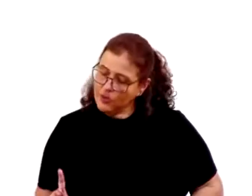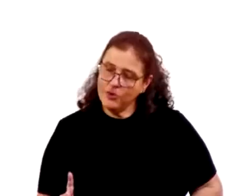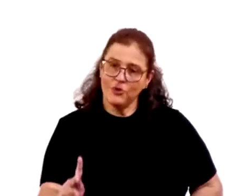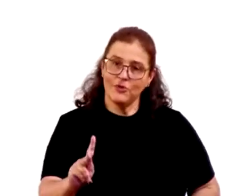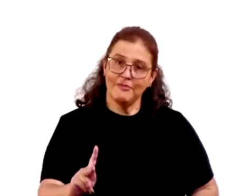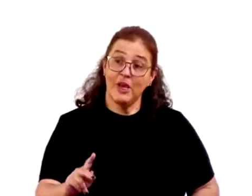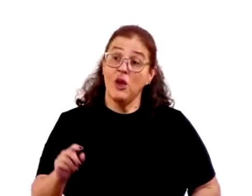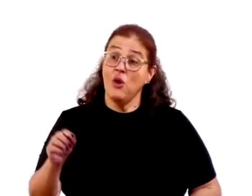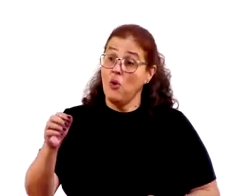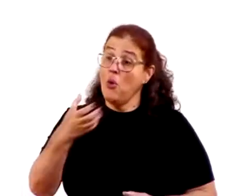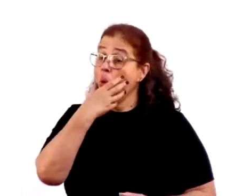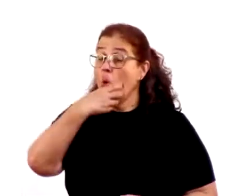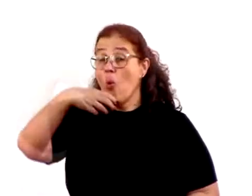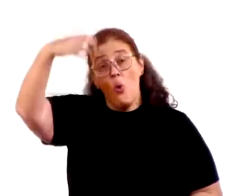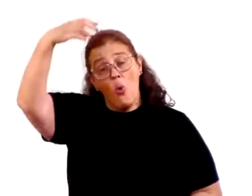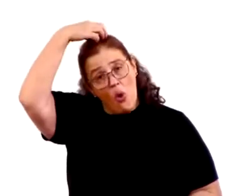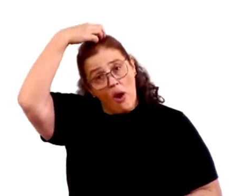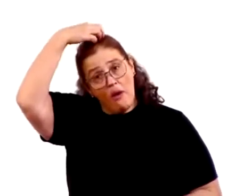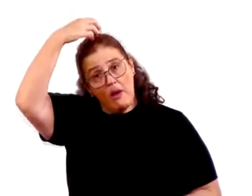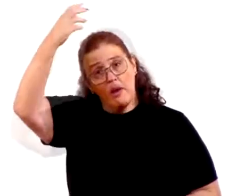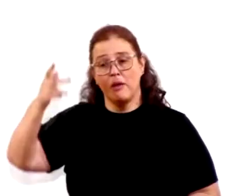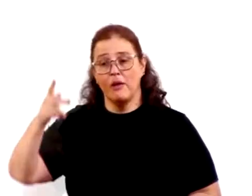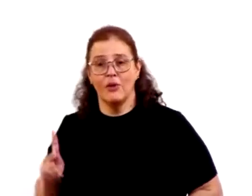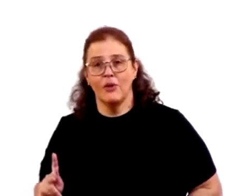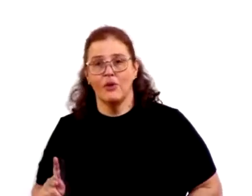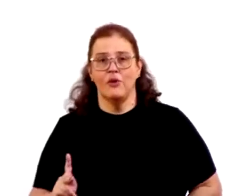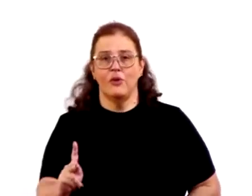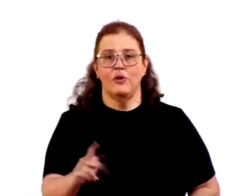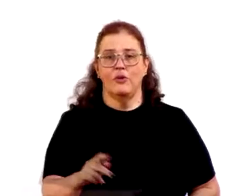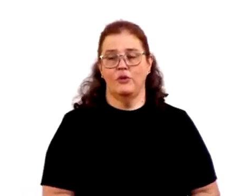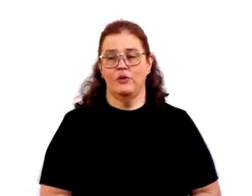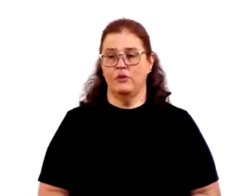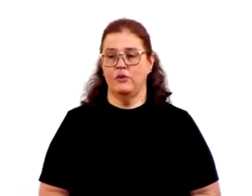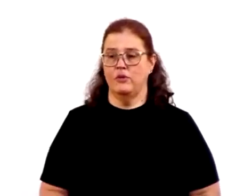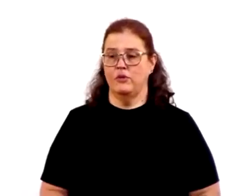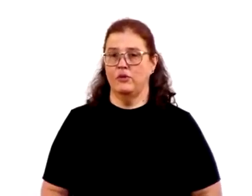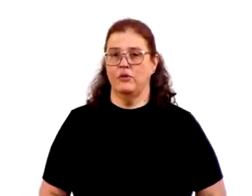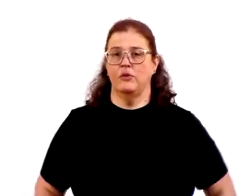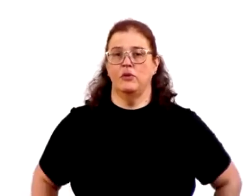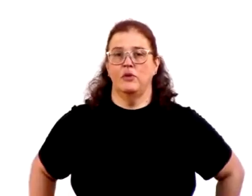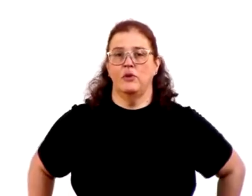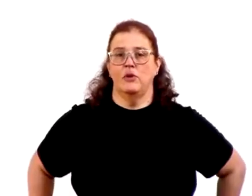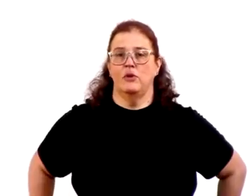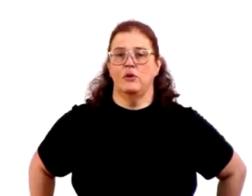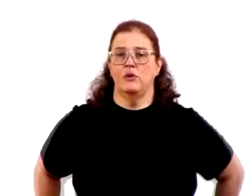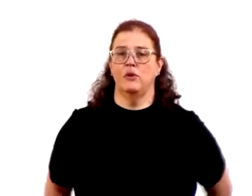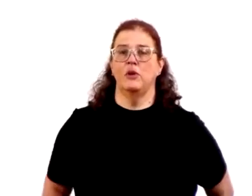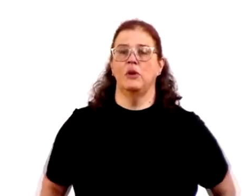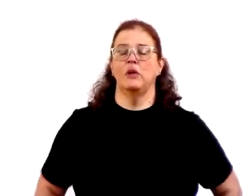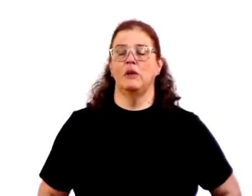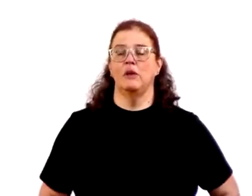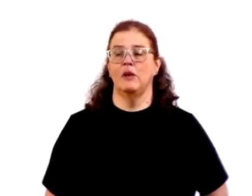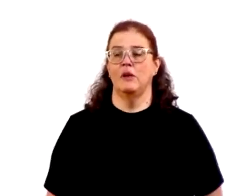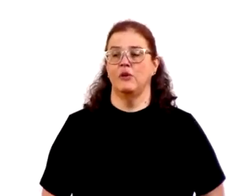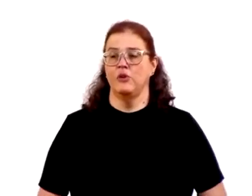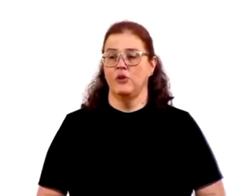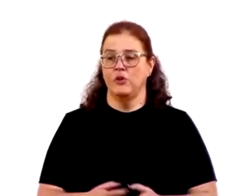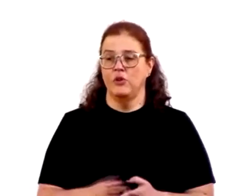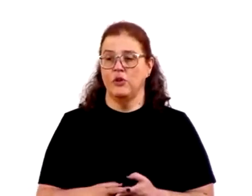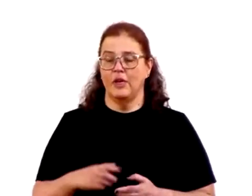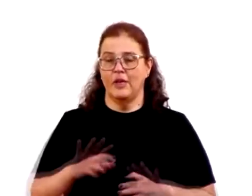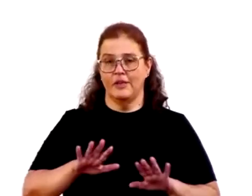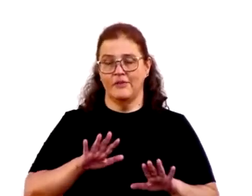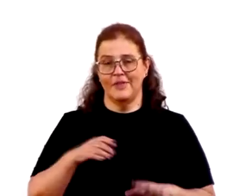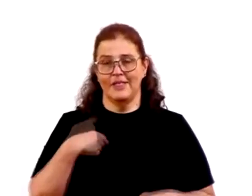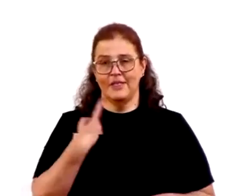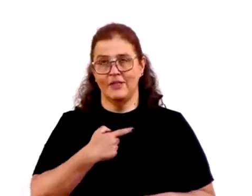dimensão deste rei, do domínio, do governo que esta coroa representa, talvez